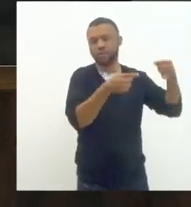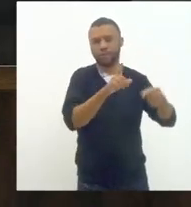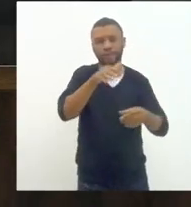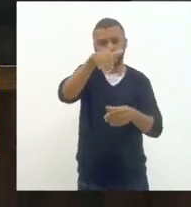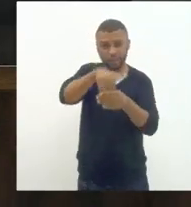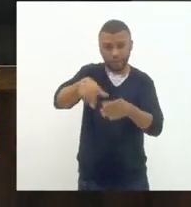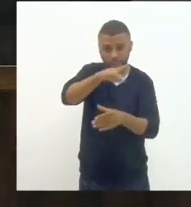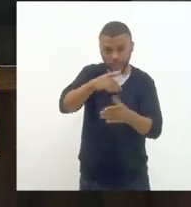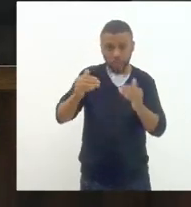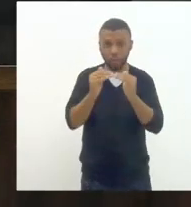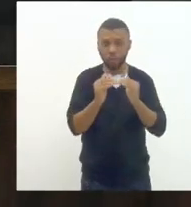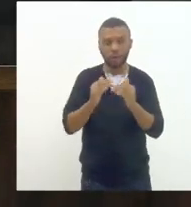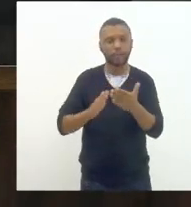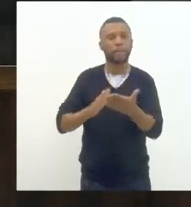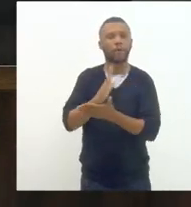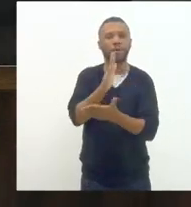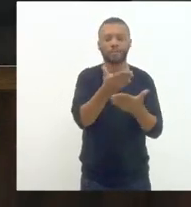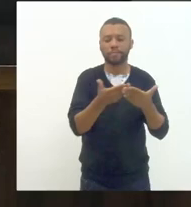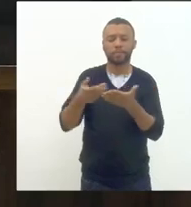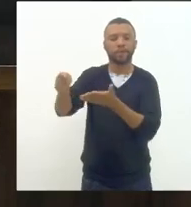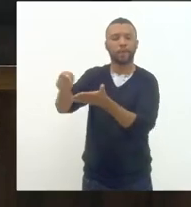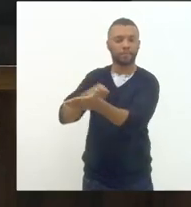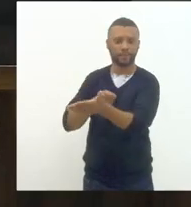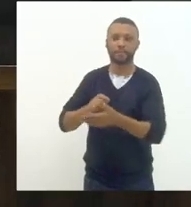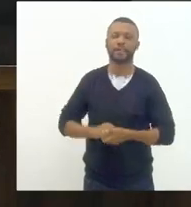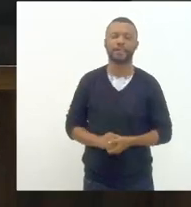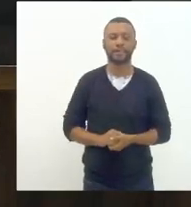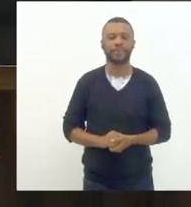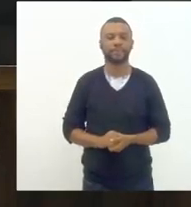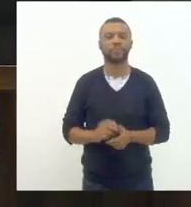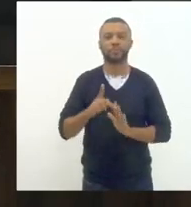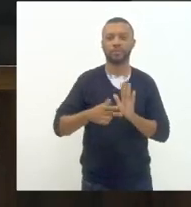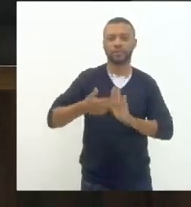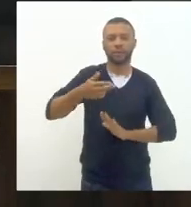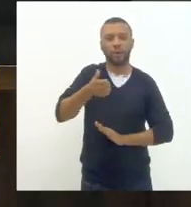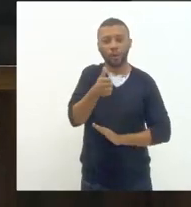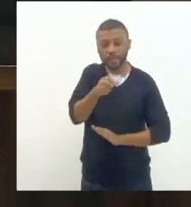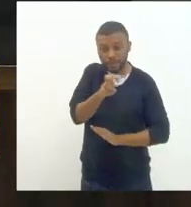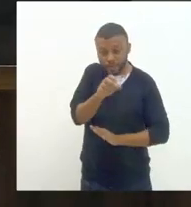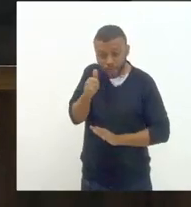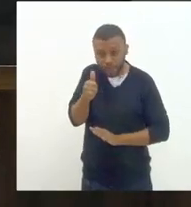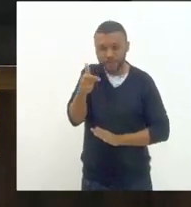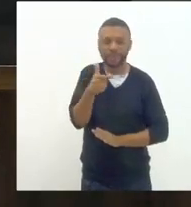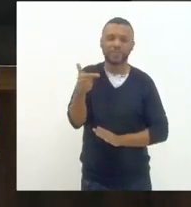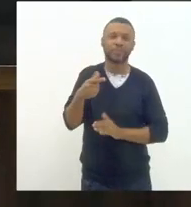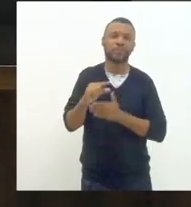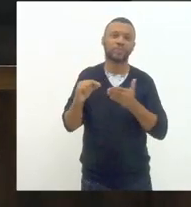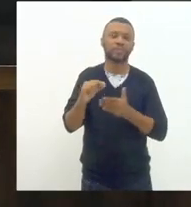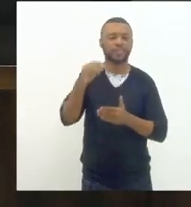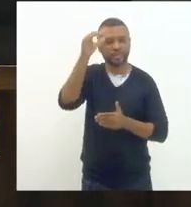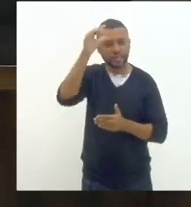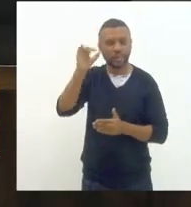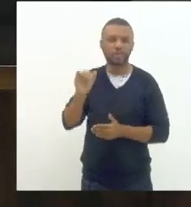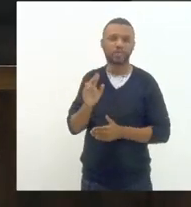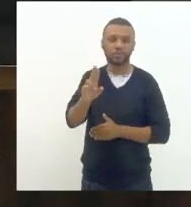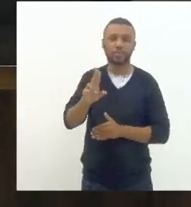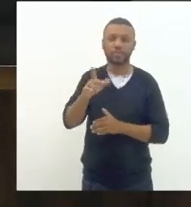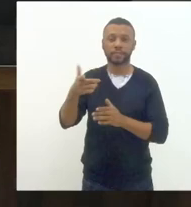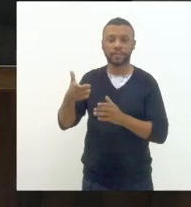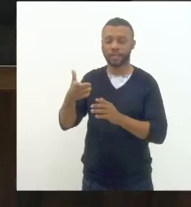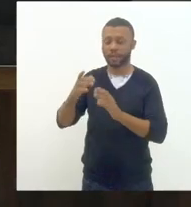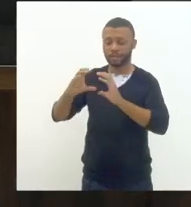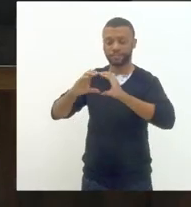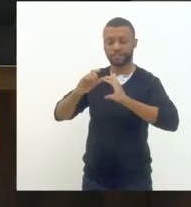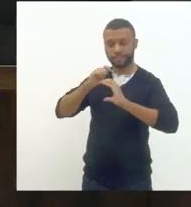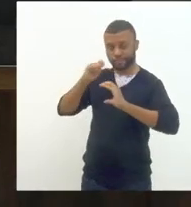que aprovam, permaneçam como estão, aprovado, vai à promulgação. Projeto de resolução 151-22, de autoria da deputada Tia Ju, concede a medalha